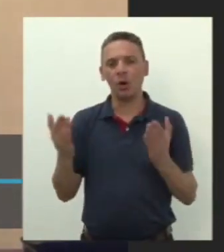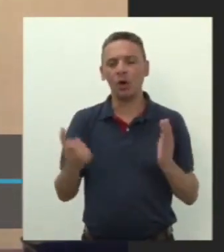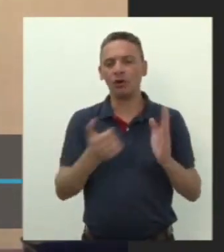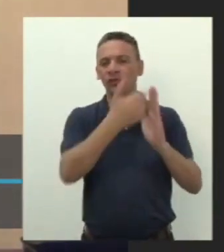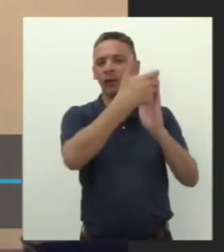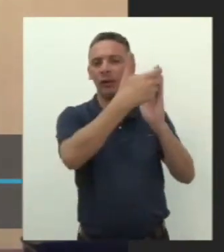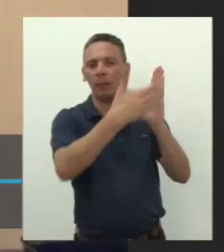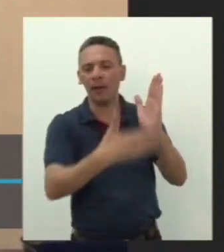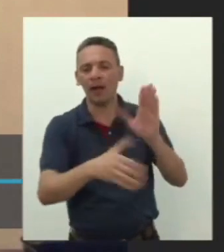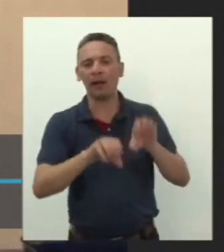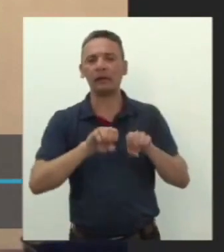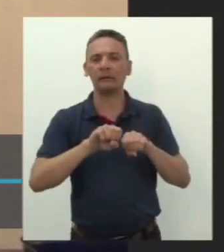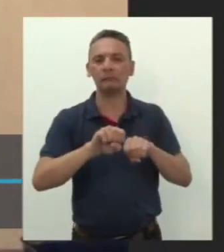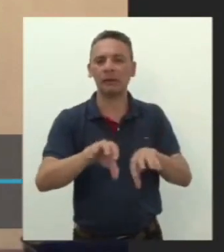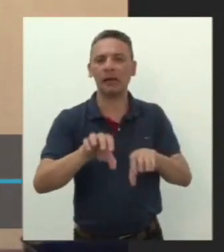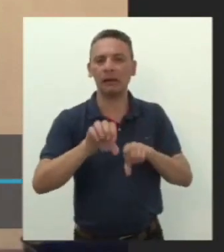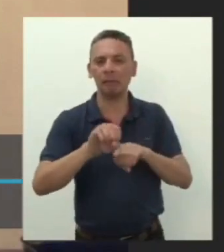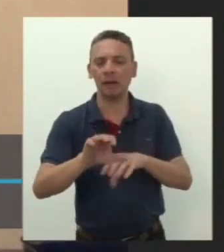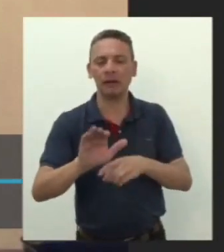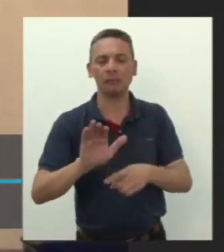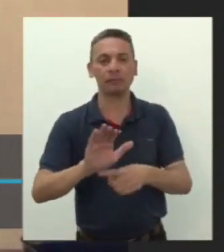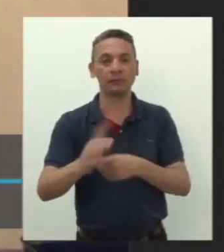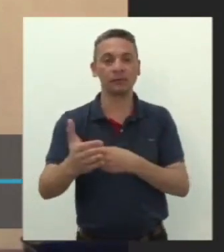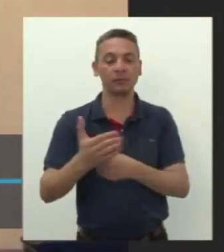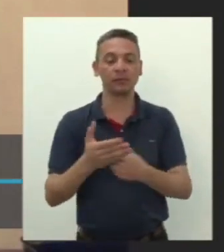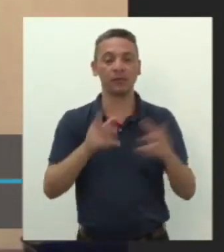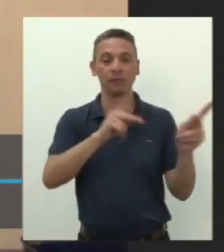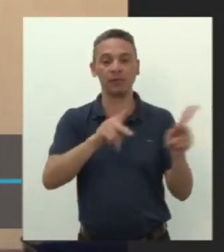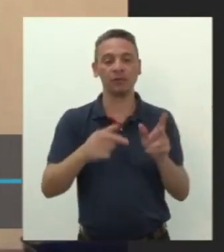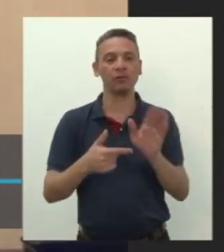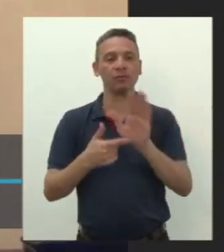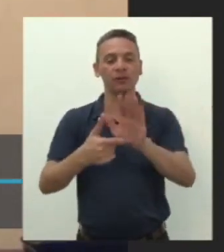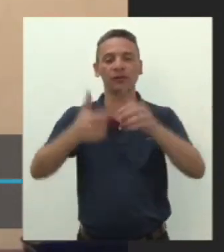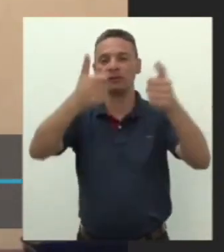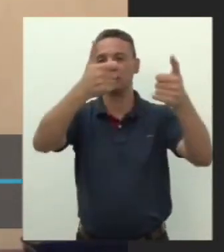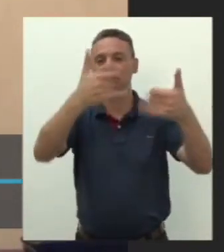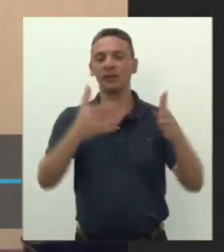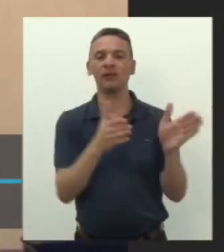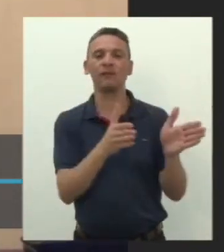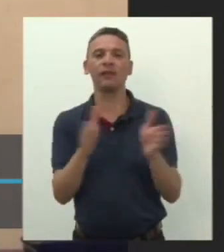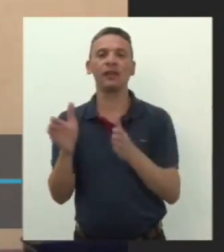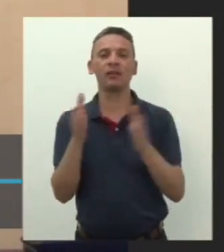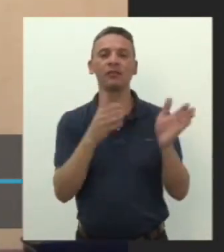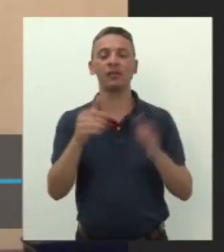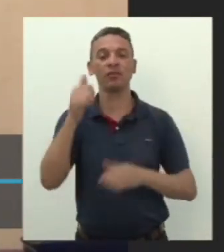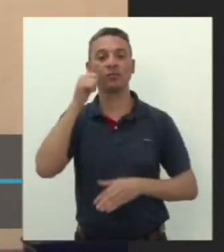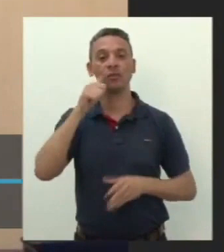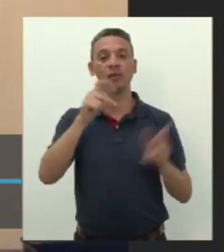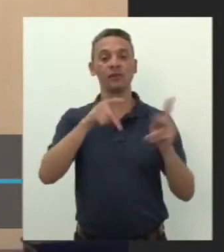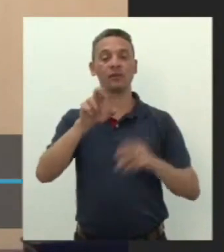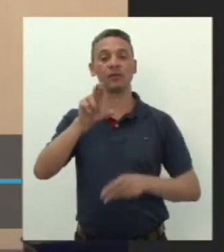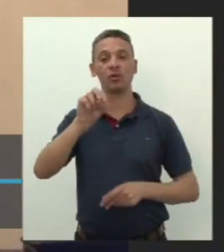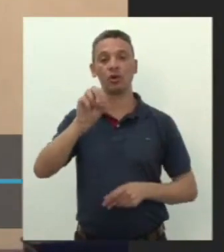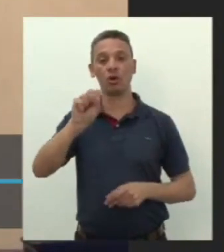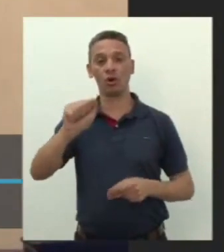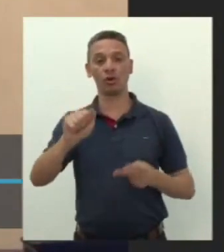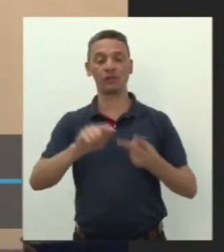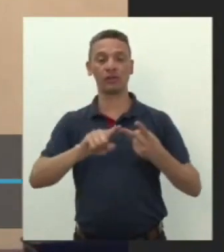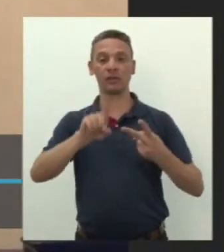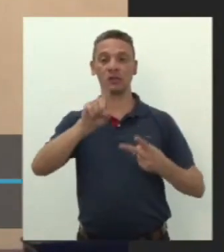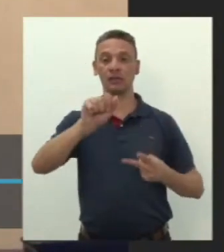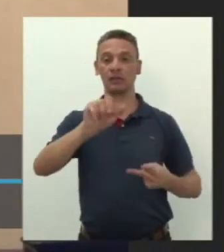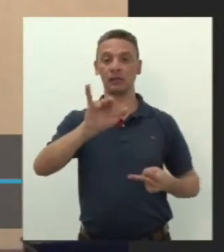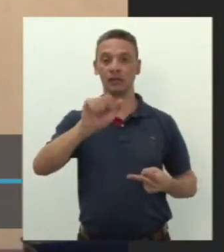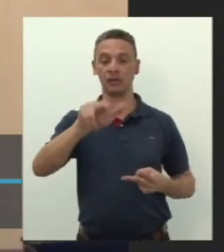com as contribuições que foram passadas pelos dois vídeos, da professora Rosa, da Daiane, a gente queria saber